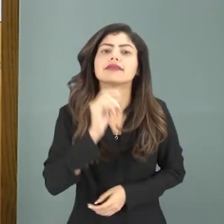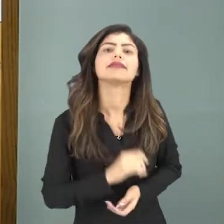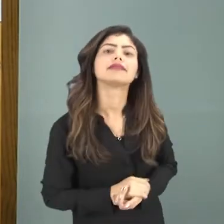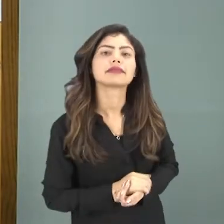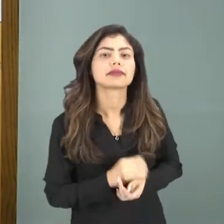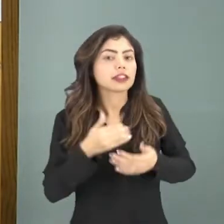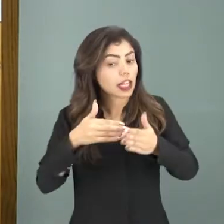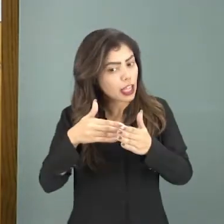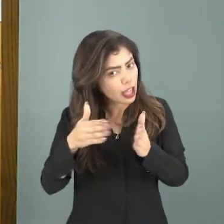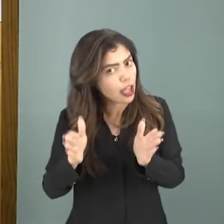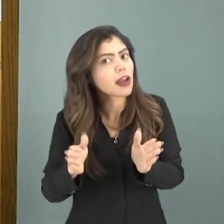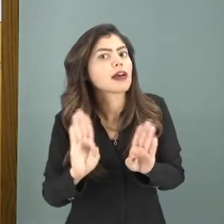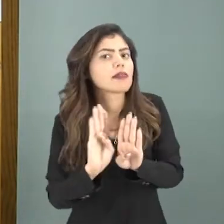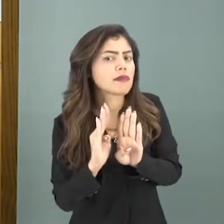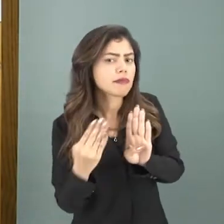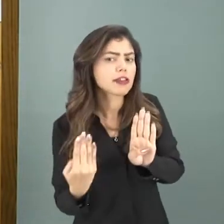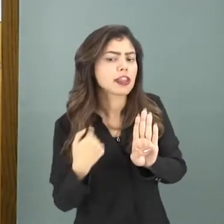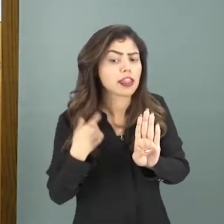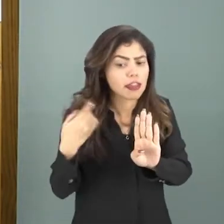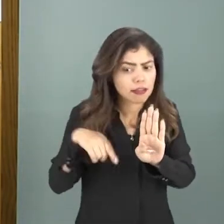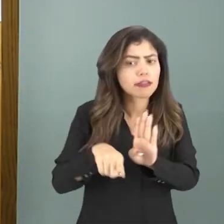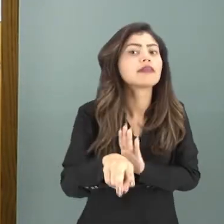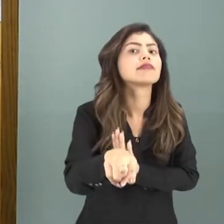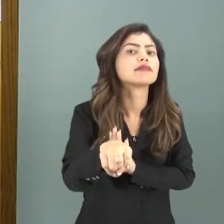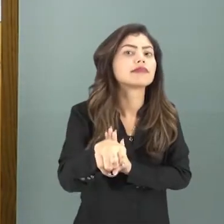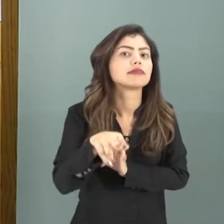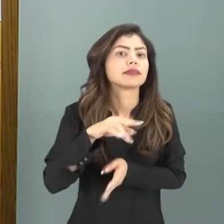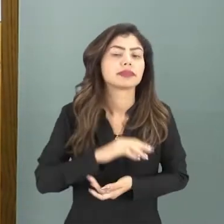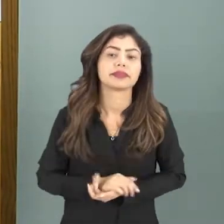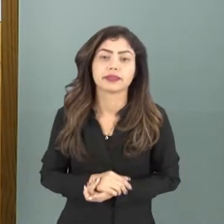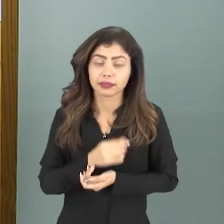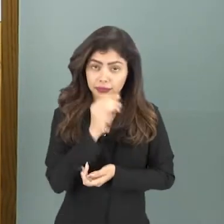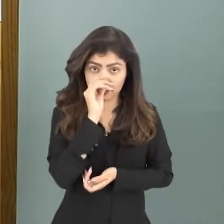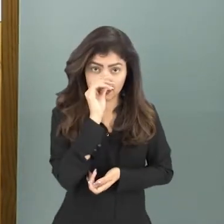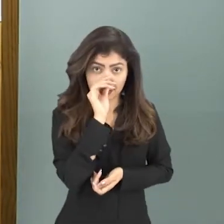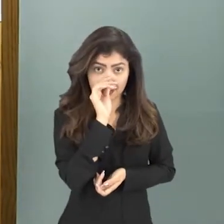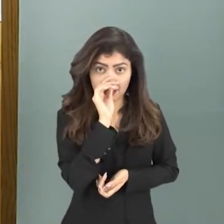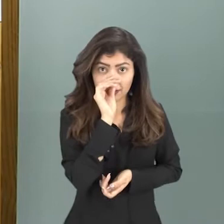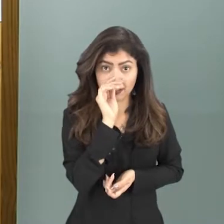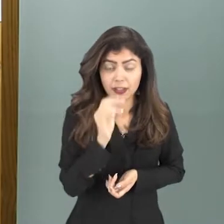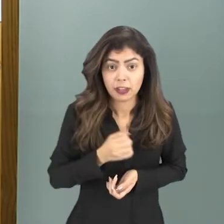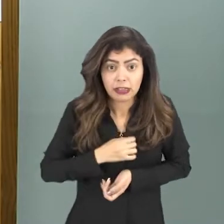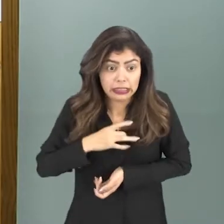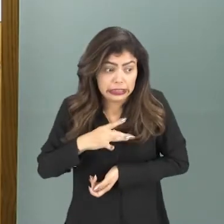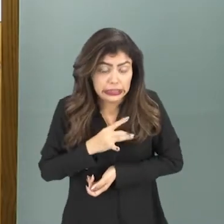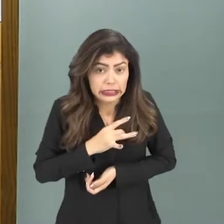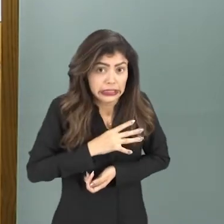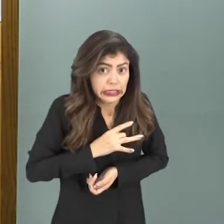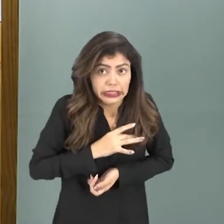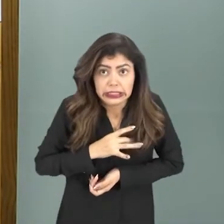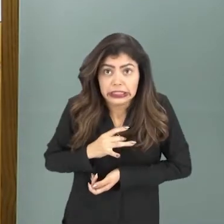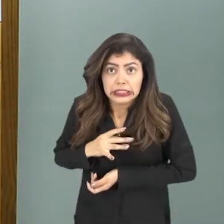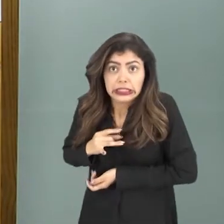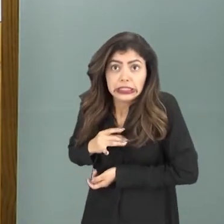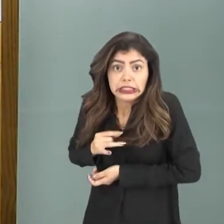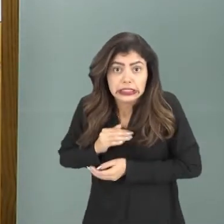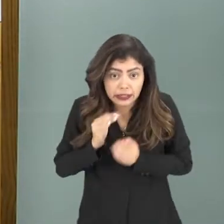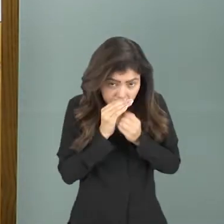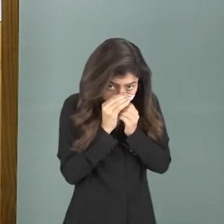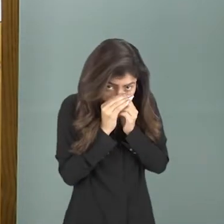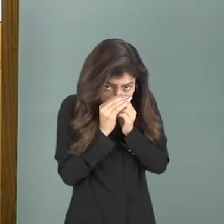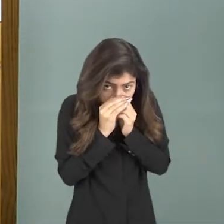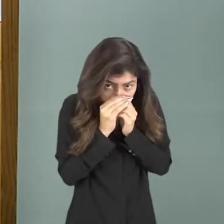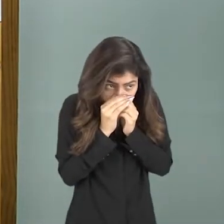Porquinho, abra a porta, deixe-me entrar. O porquinho estava com muito medo, ficou